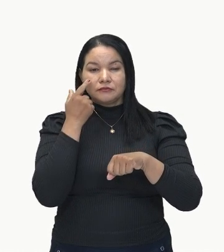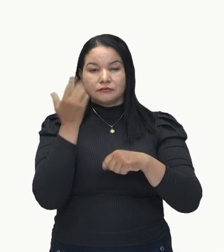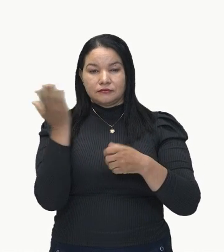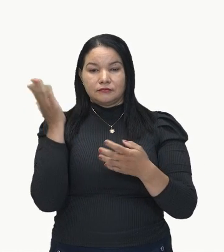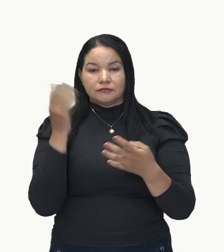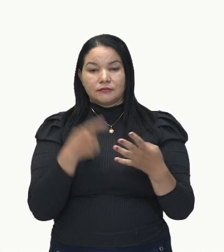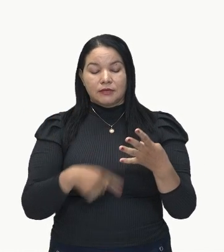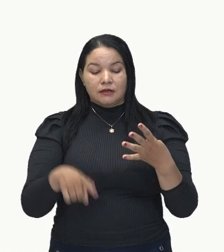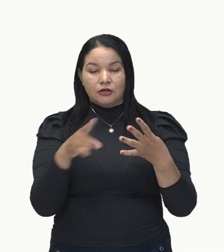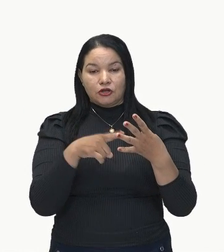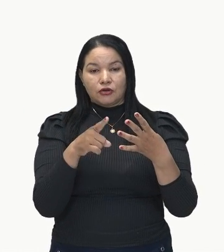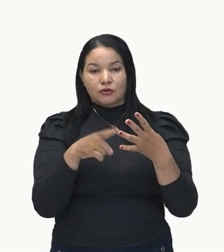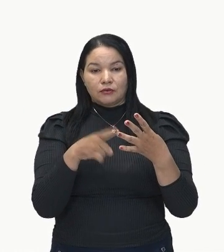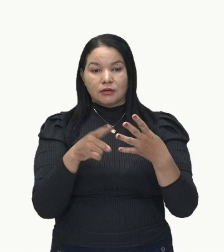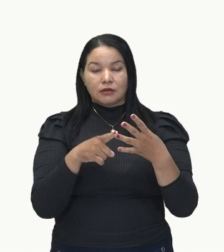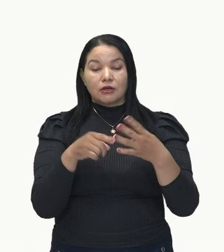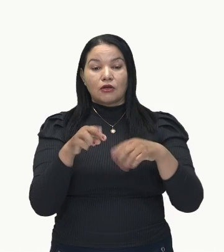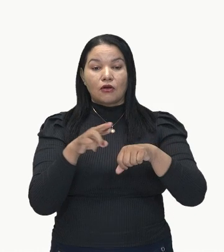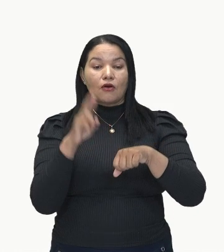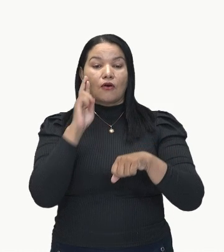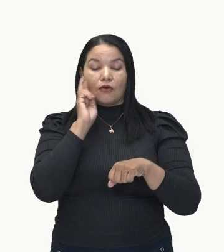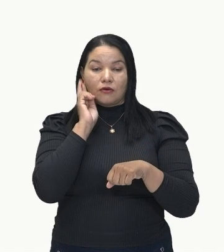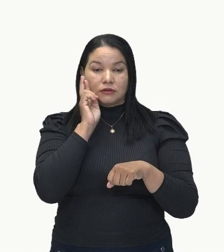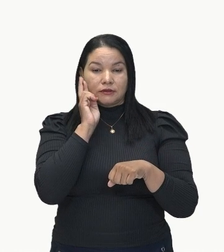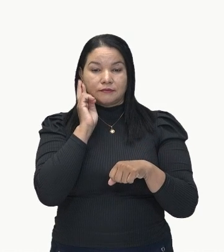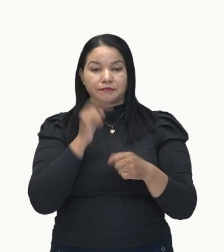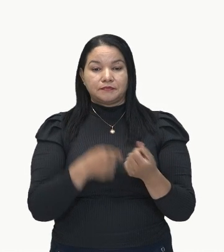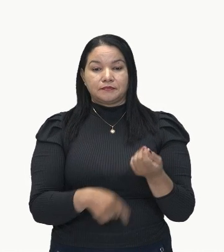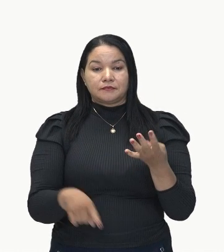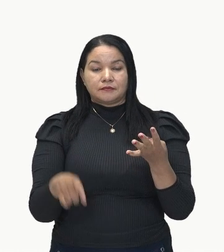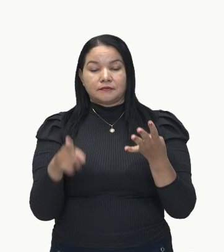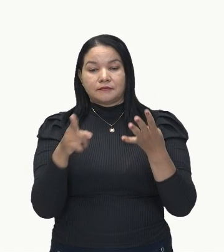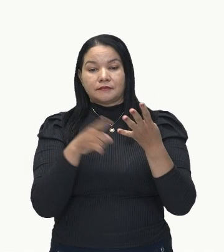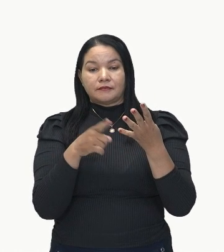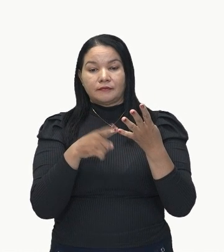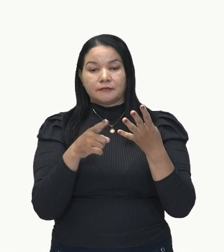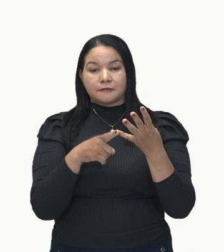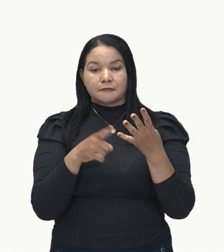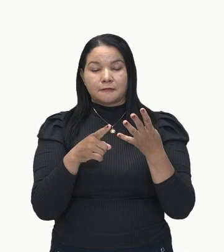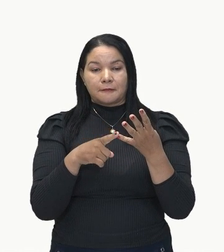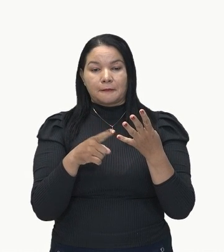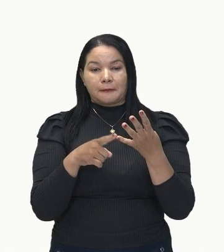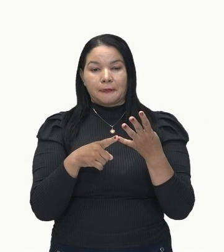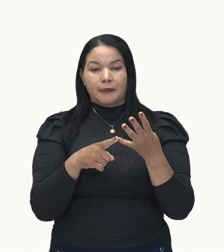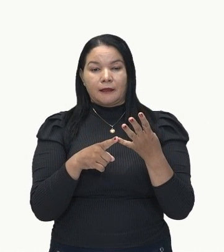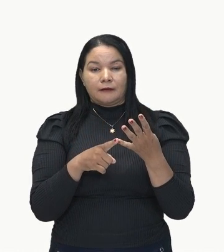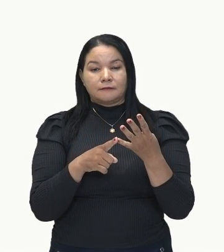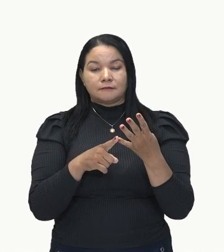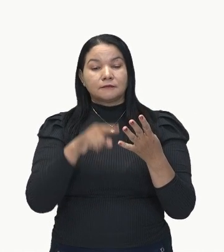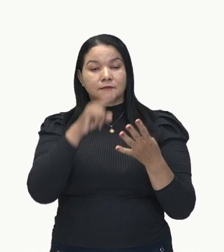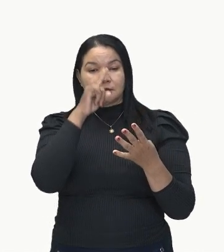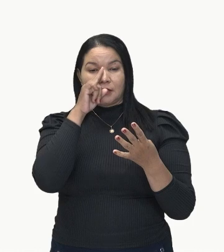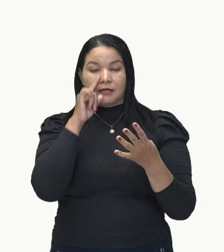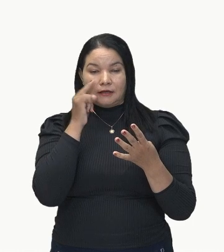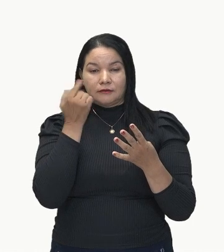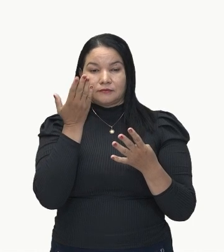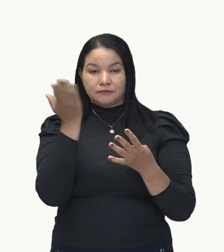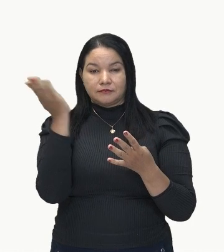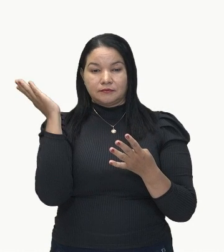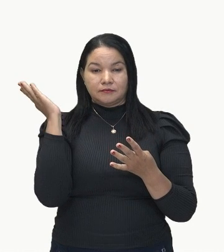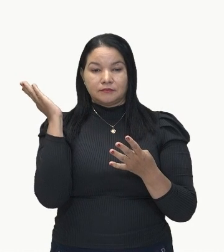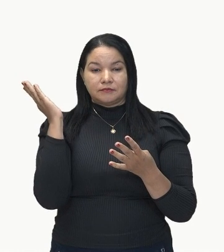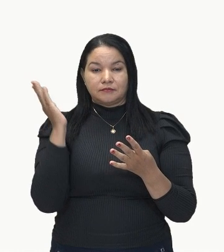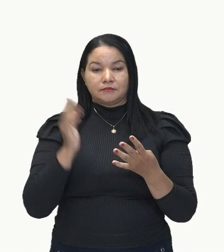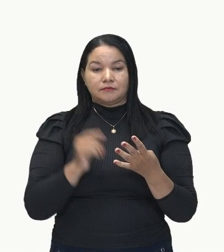África Central, teremos também a África Oriental